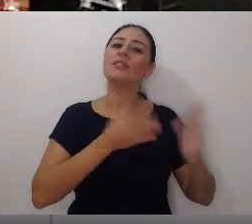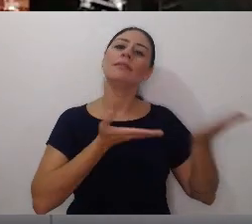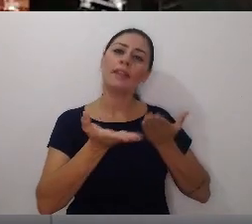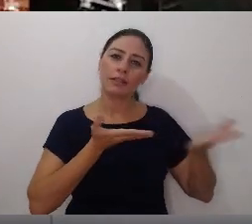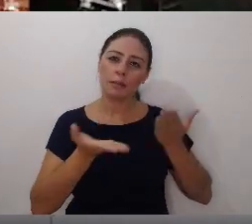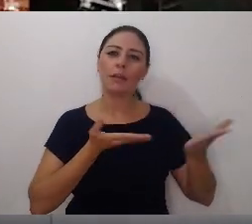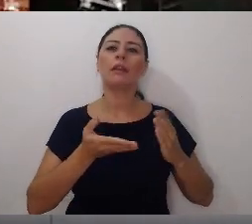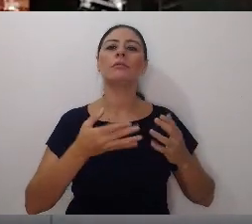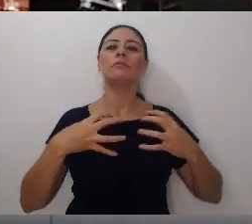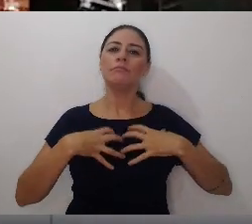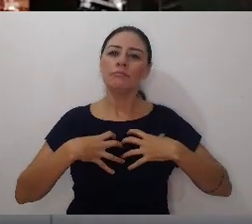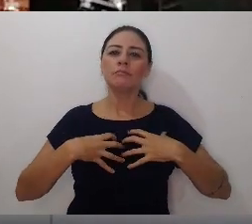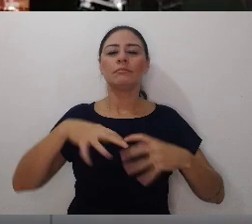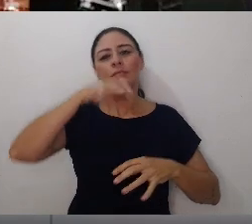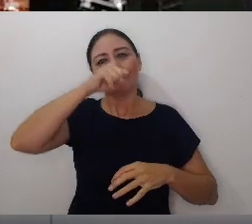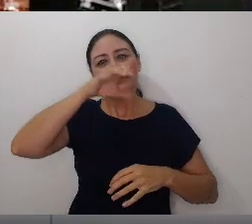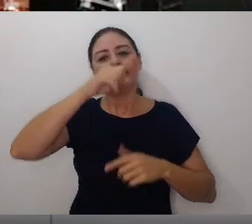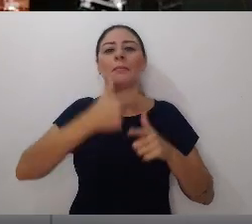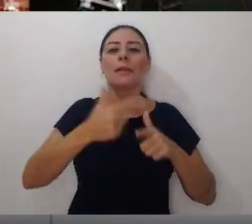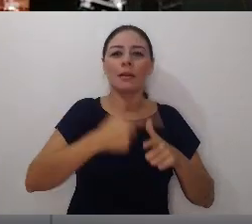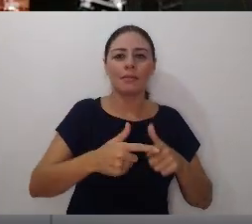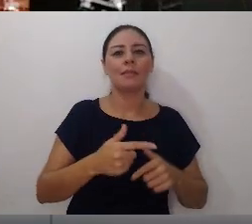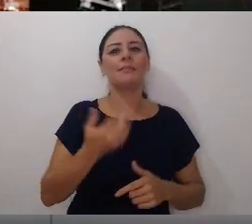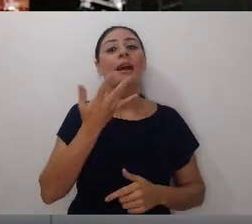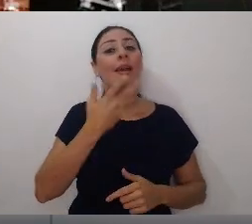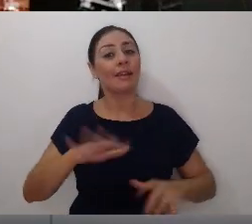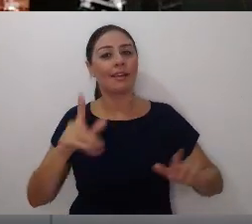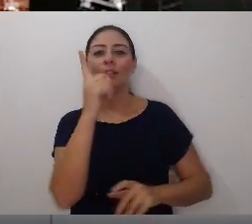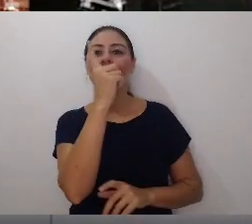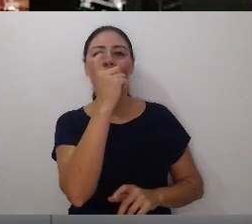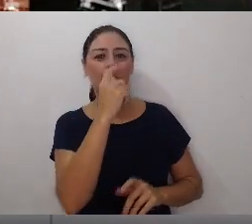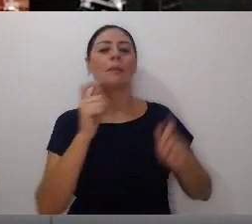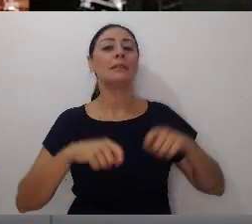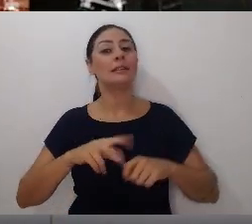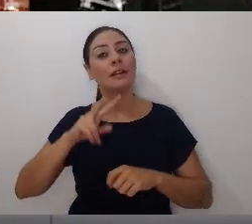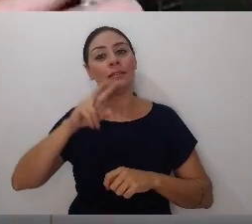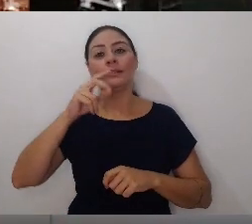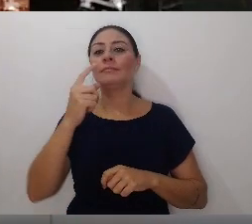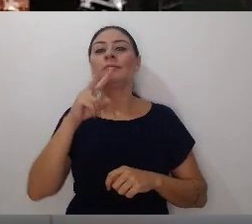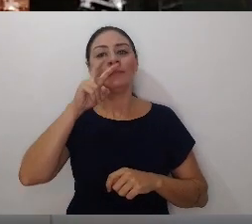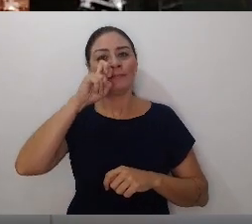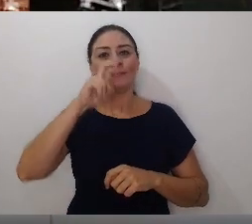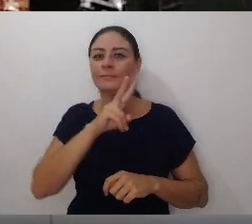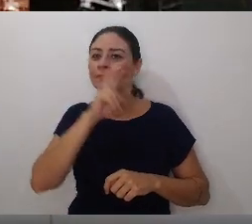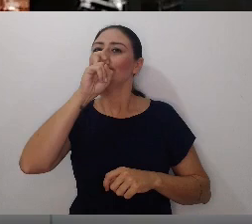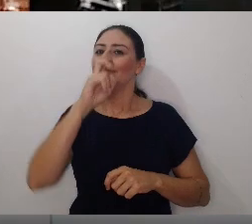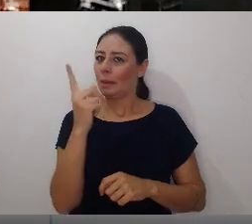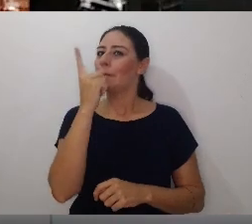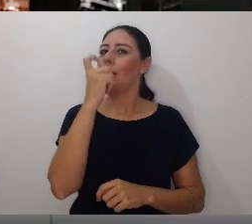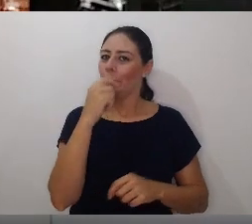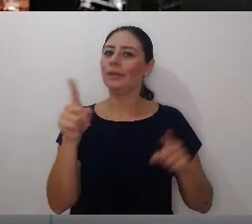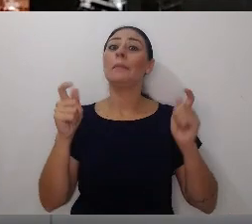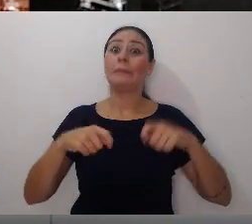para sempre. É só você fazer o tratamento da asma e da rinite, porque as bombinhas, crianças, deixem fazer,